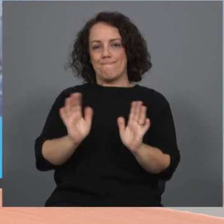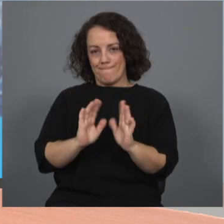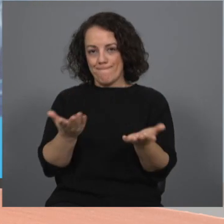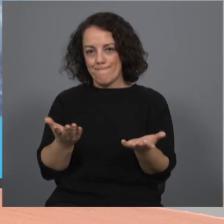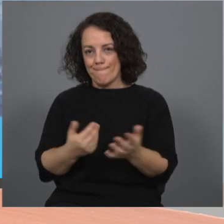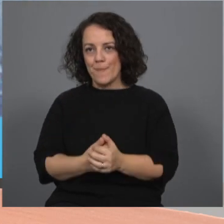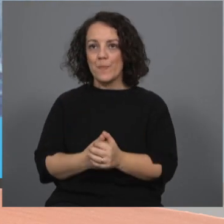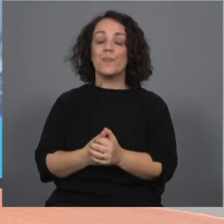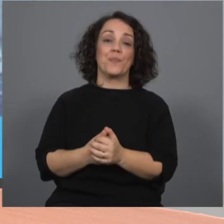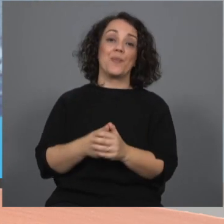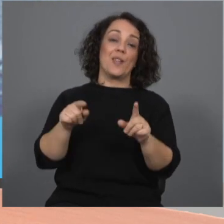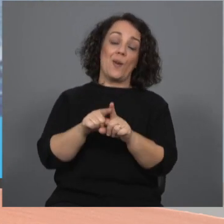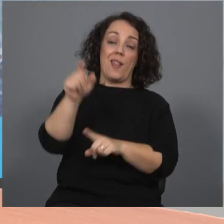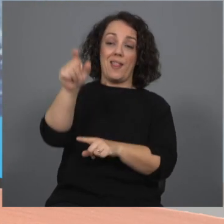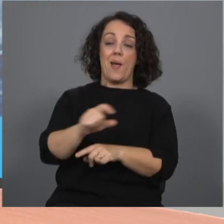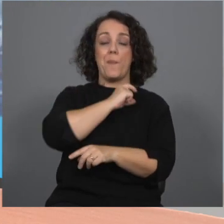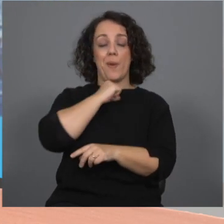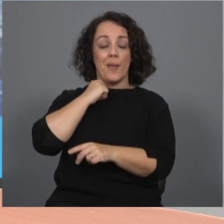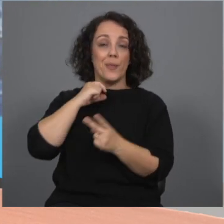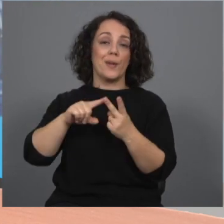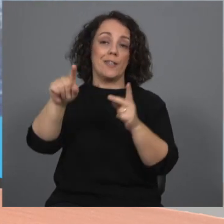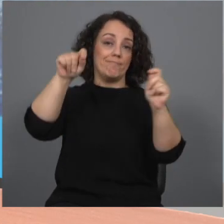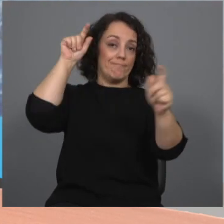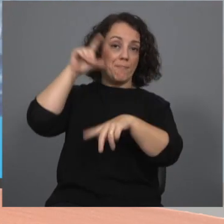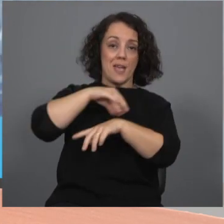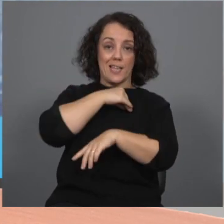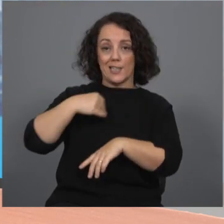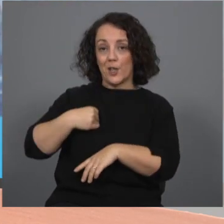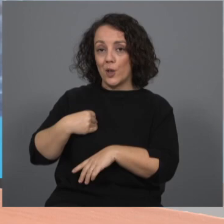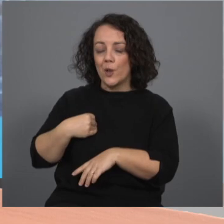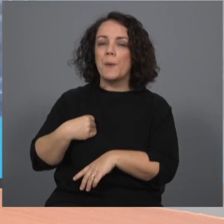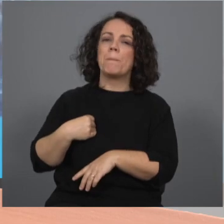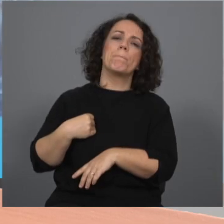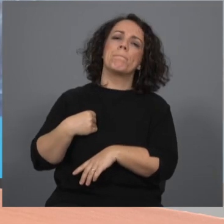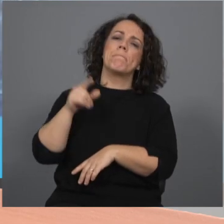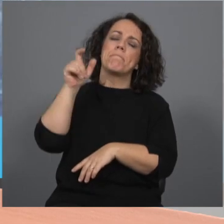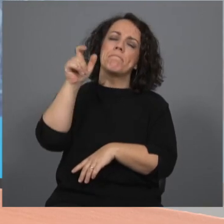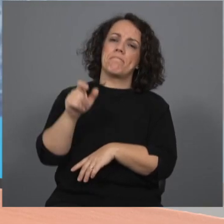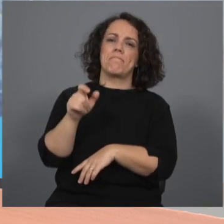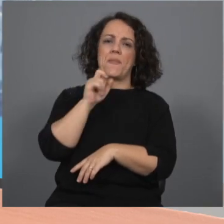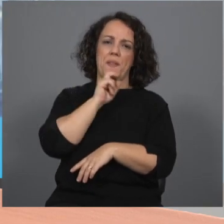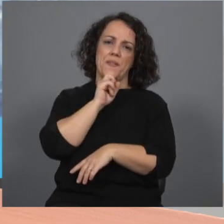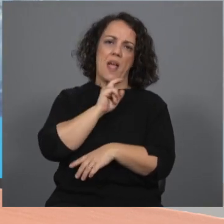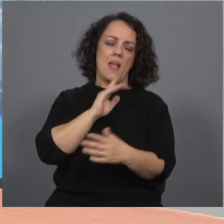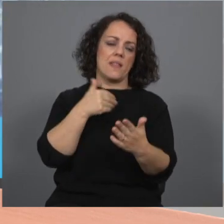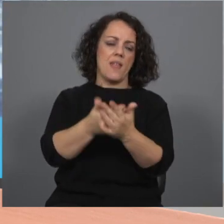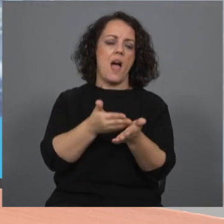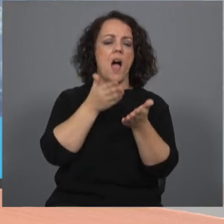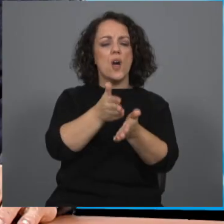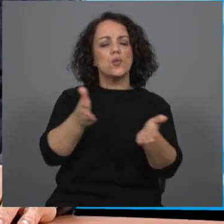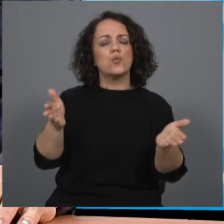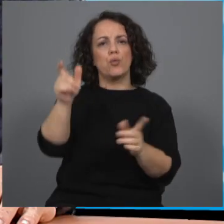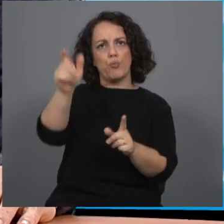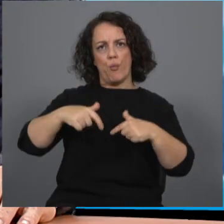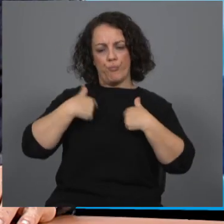Como é sacerdote, é médico, pode ter algum contributo também no tratamento desta pandemia pessoalmente?